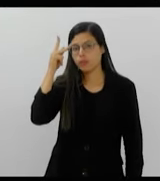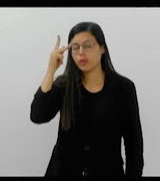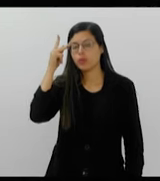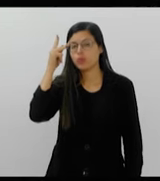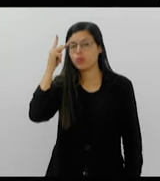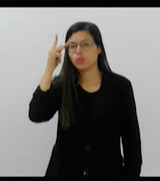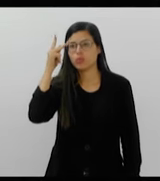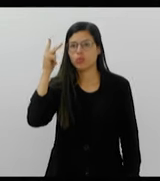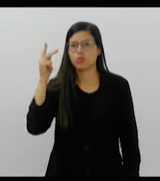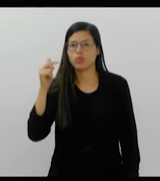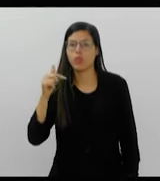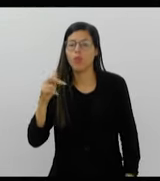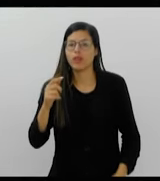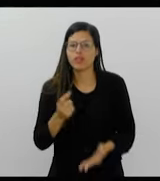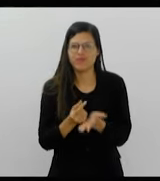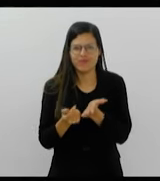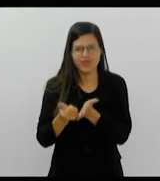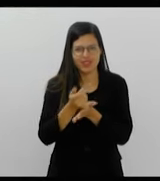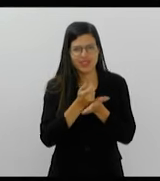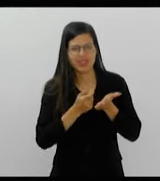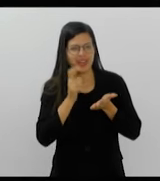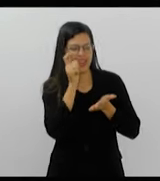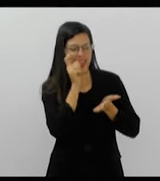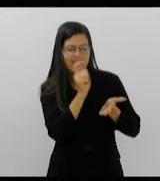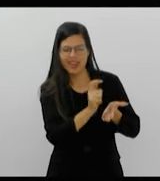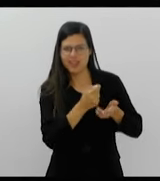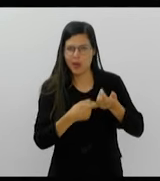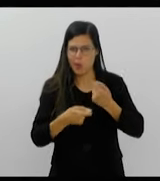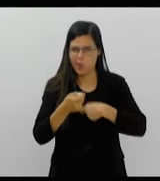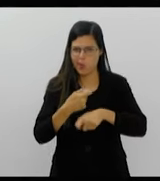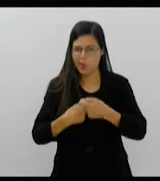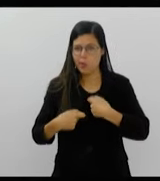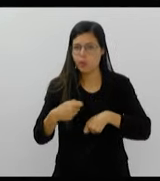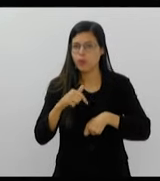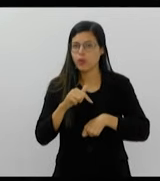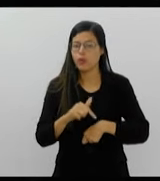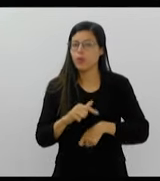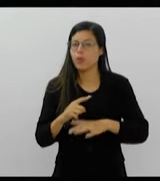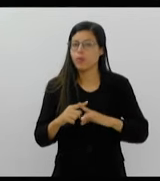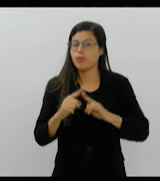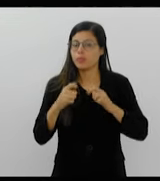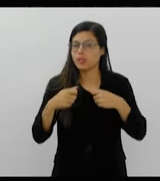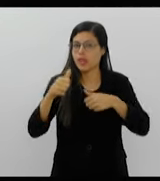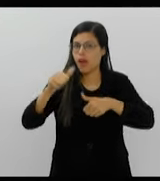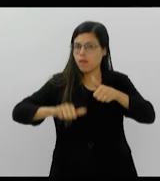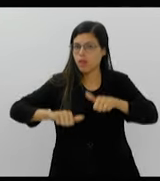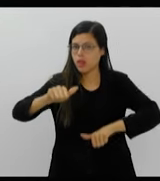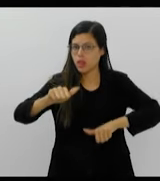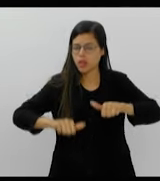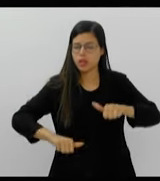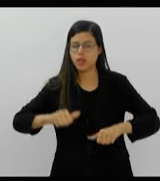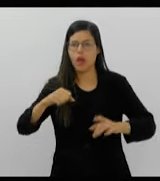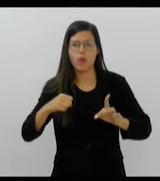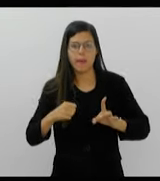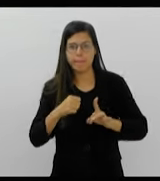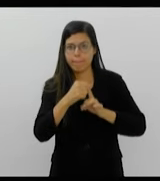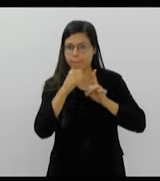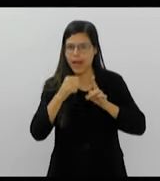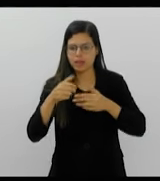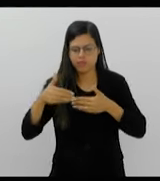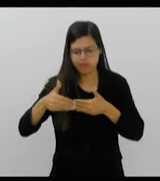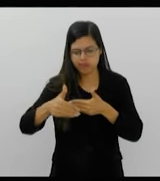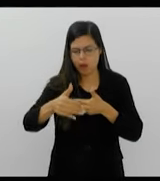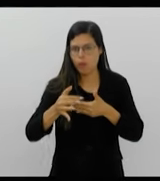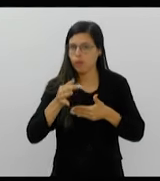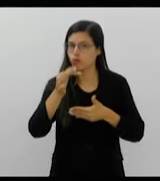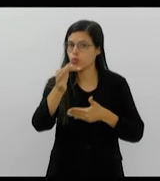ou interesses econômicos, sem considerar de forma adequada os impactos a longo prazo,